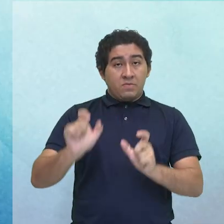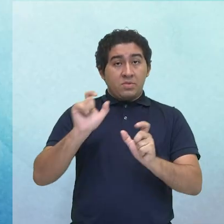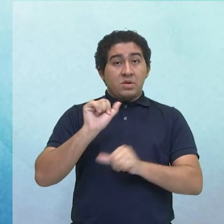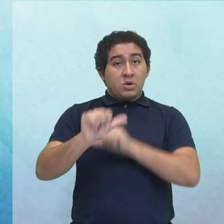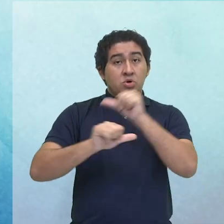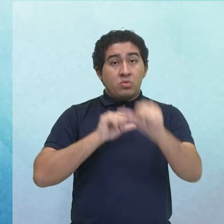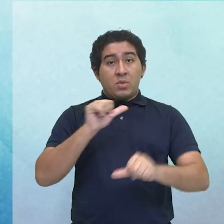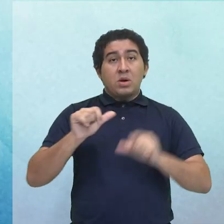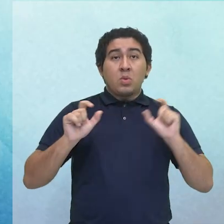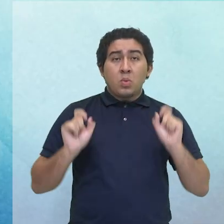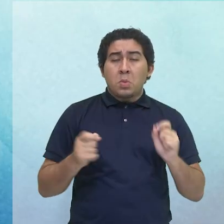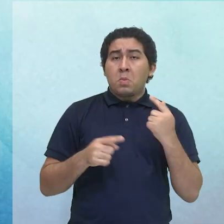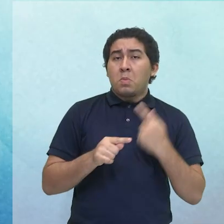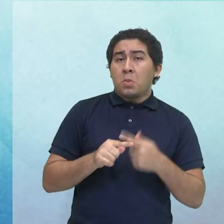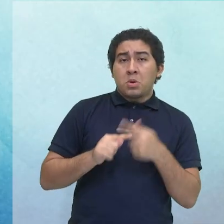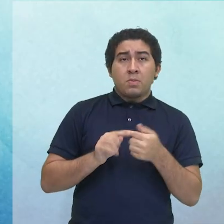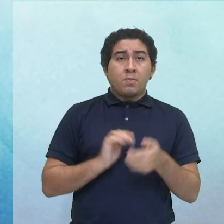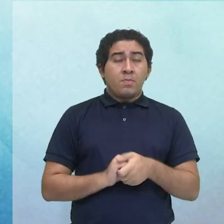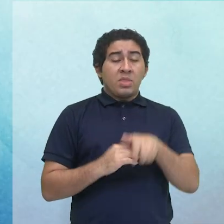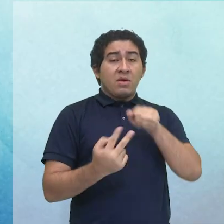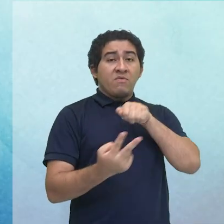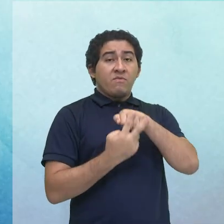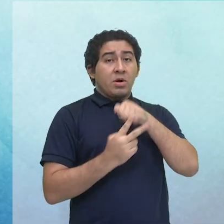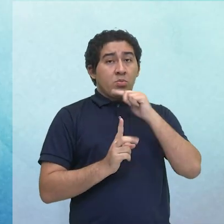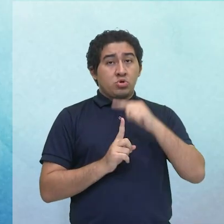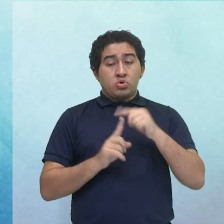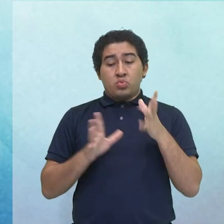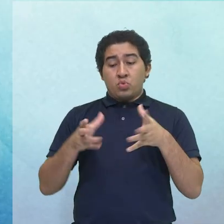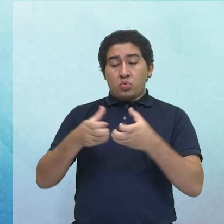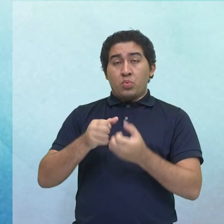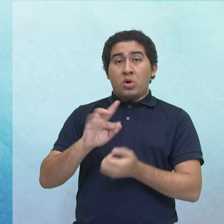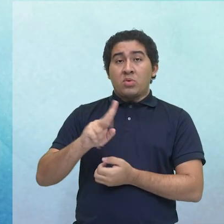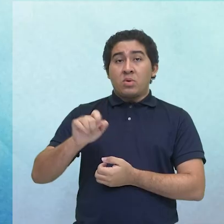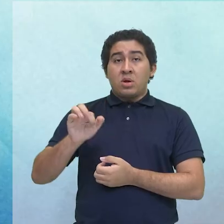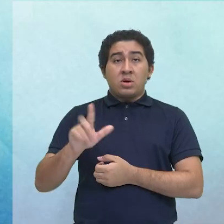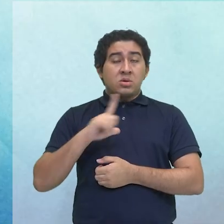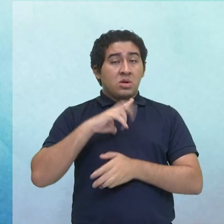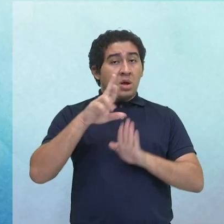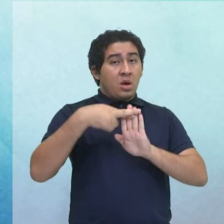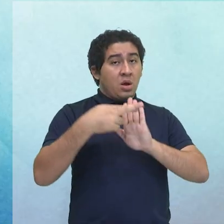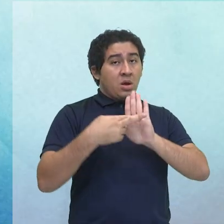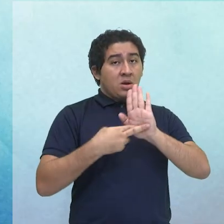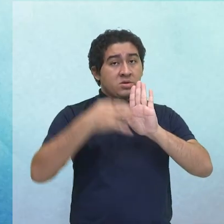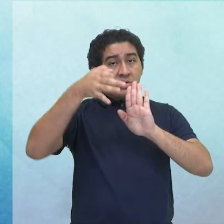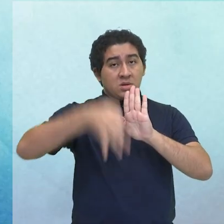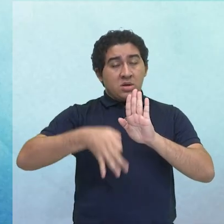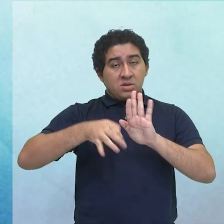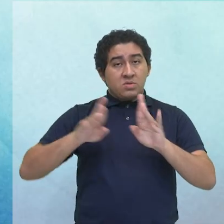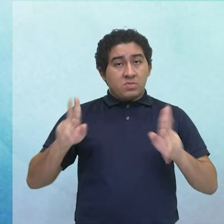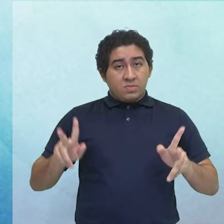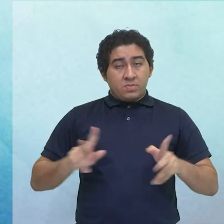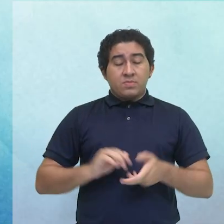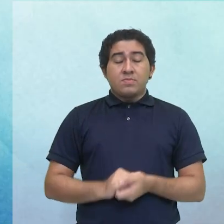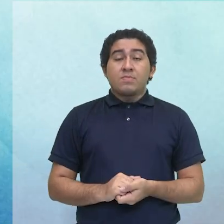transformadas por quê? Porque esses são verbos regulares, então eles seguem cada um deles uma regra diferente.